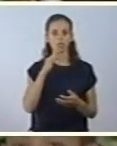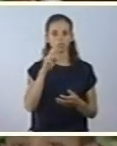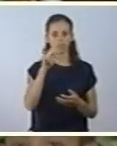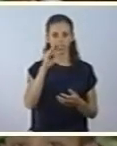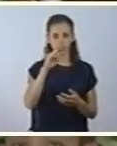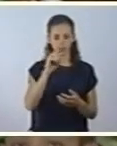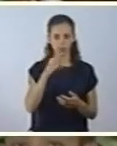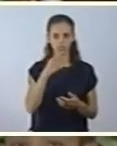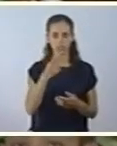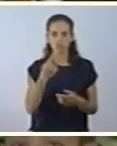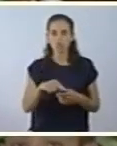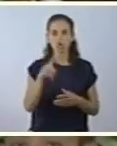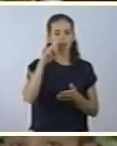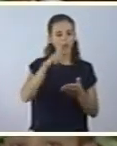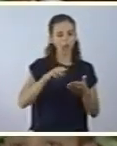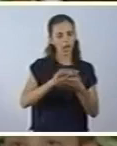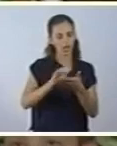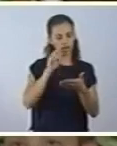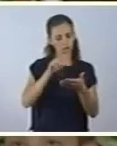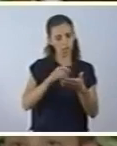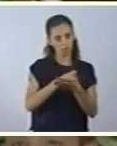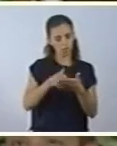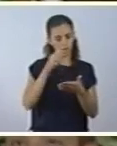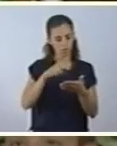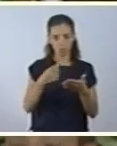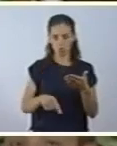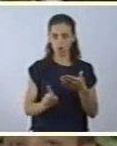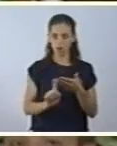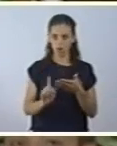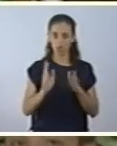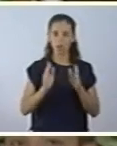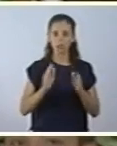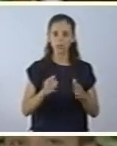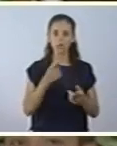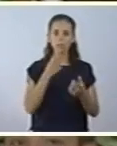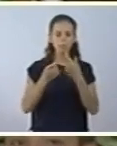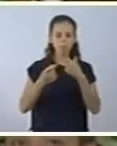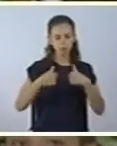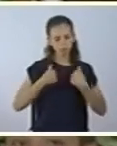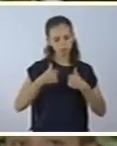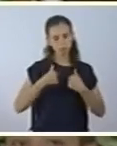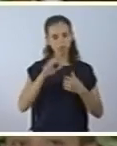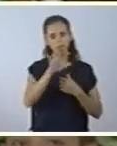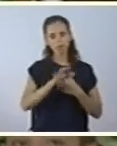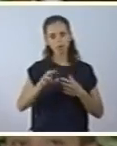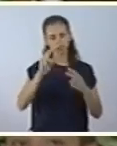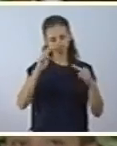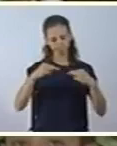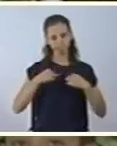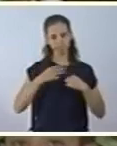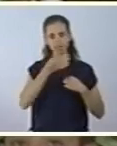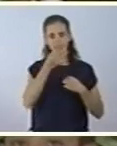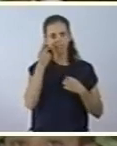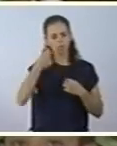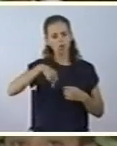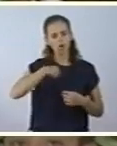Francisco dizia que não basta ler o Evangelho. É preciso que nos perguntemos de que forma é que a palavra de Deus fala nas